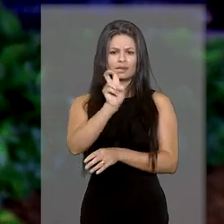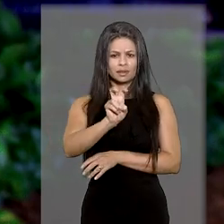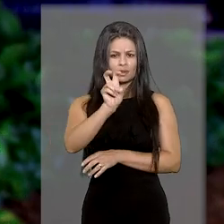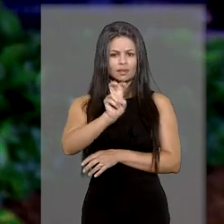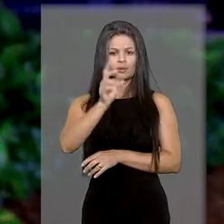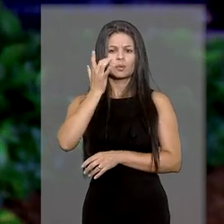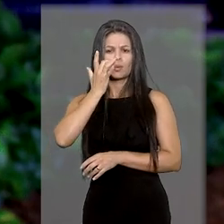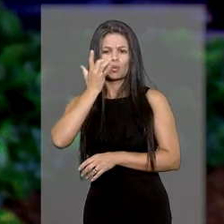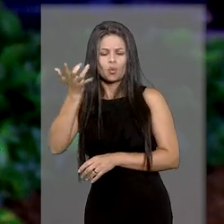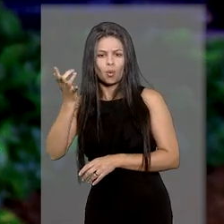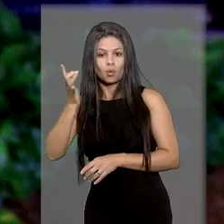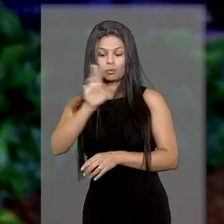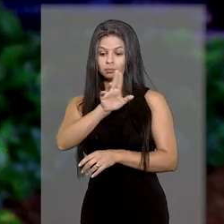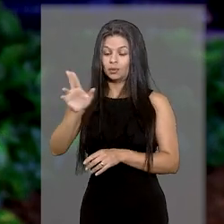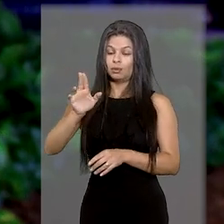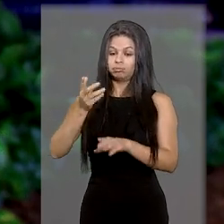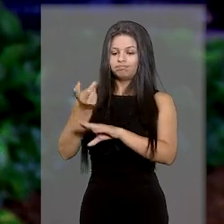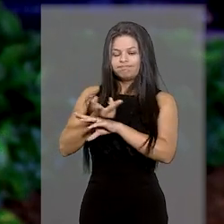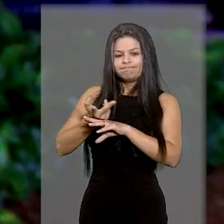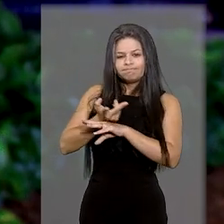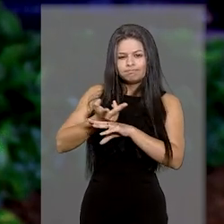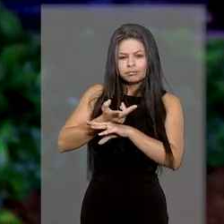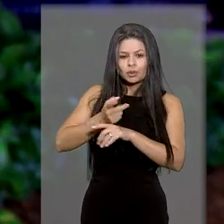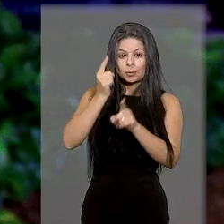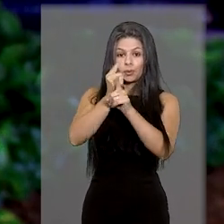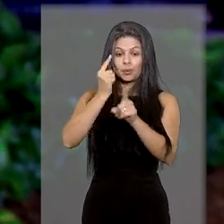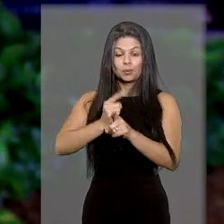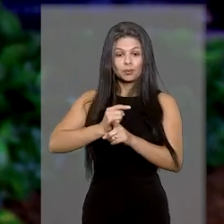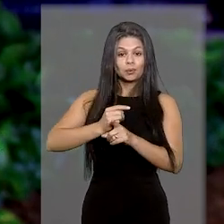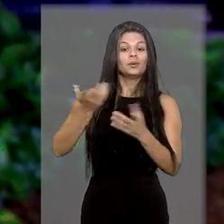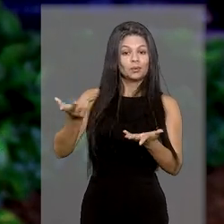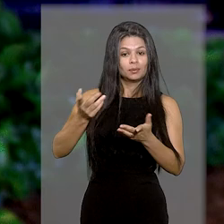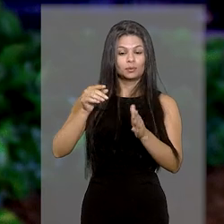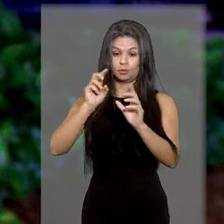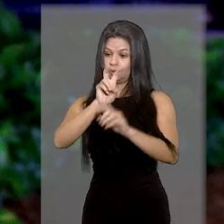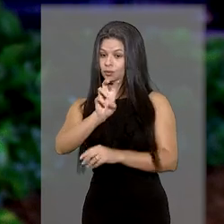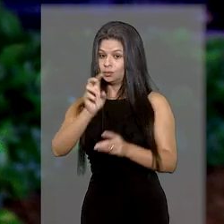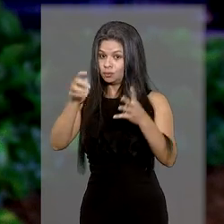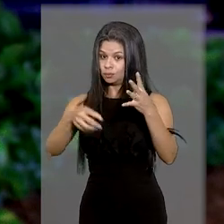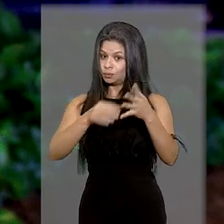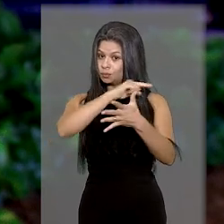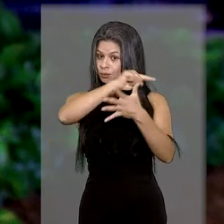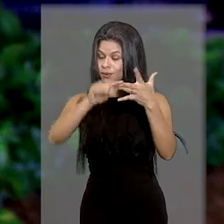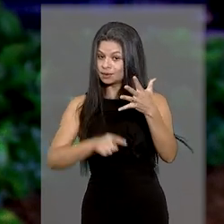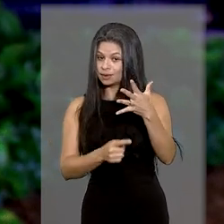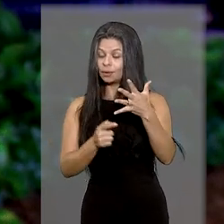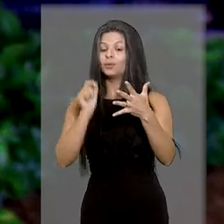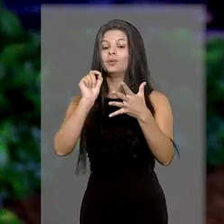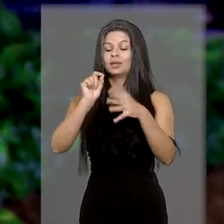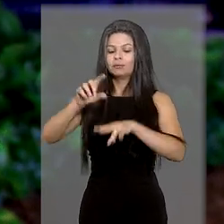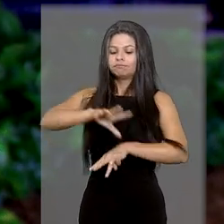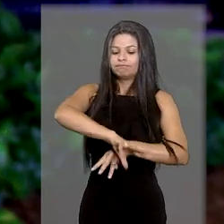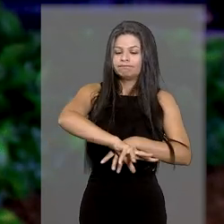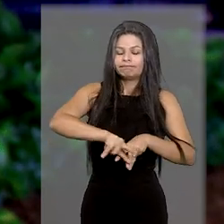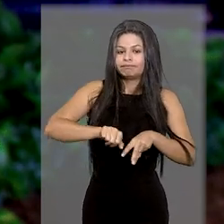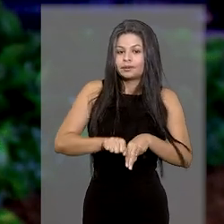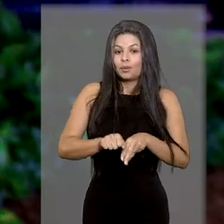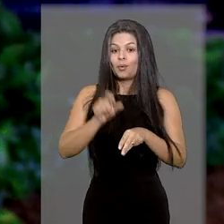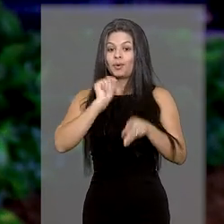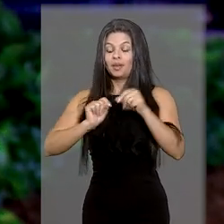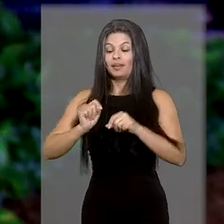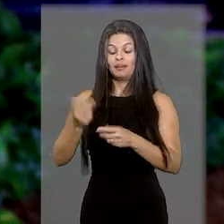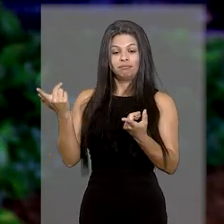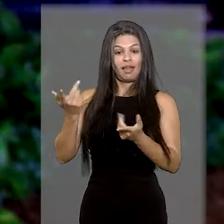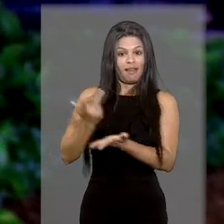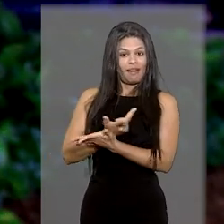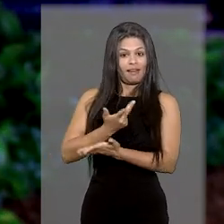apurou um esquema de corrupção na corte segundo o Ministério Público Federal os cinco teriam recebido propina para fazer Vista grossa de